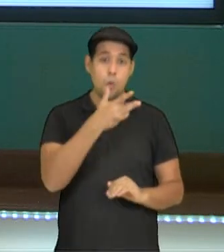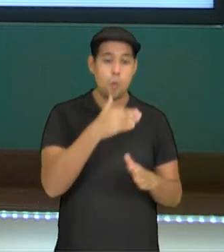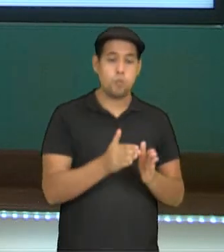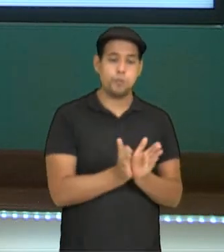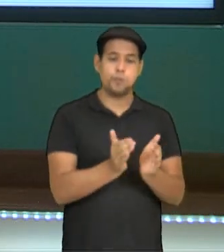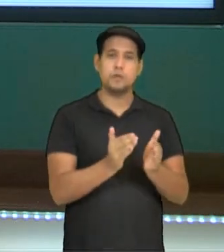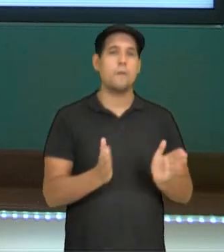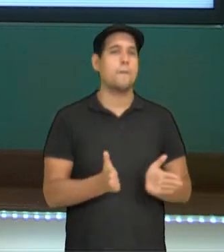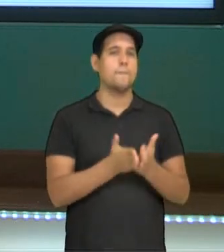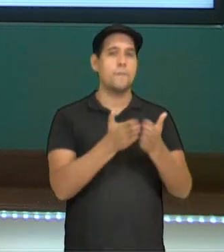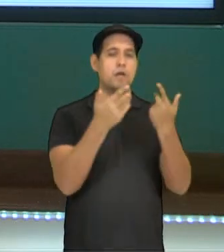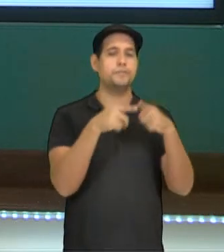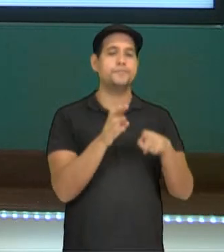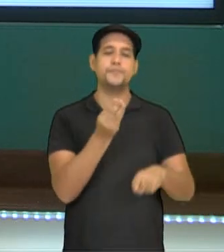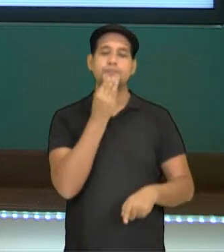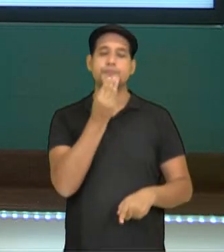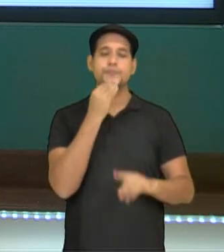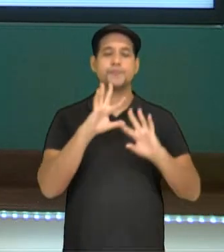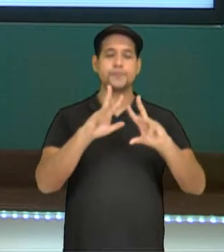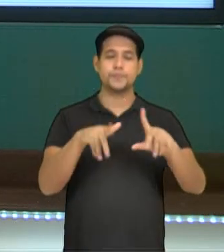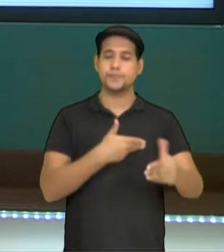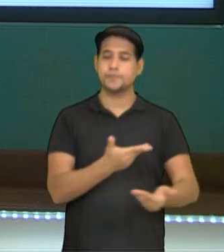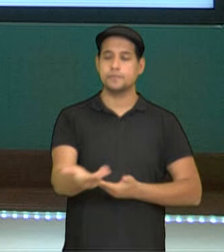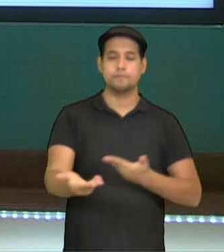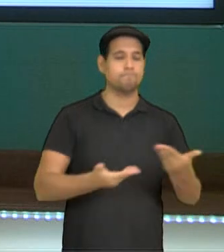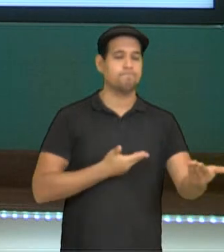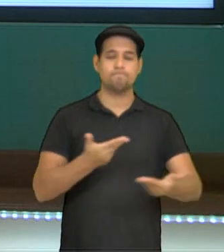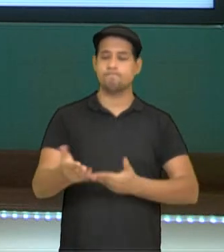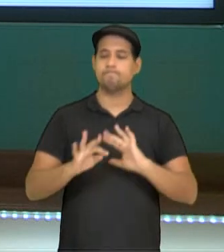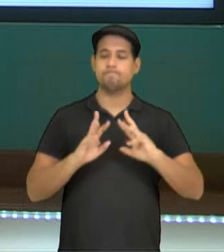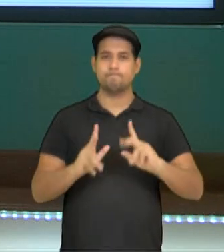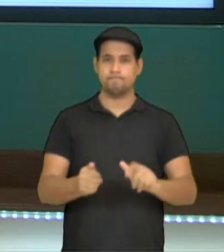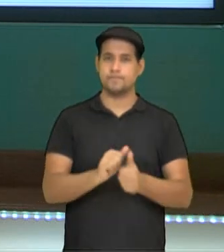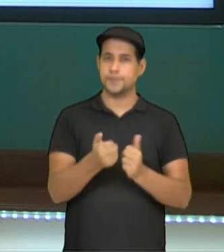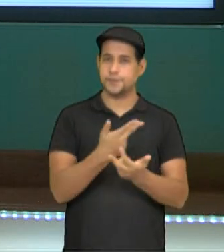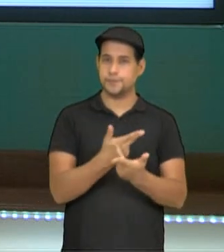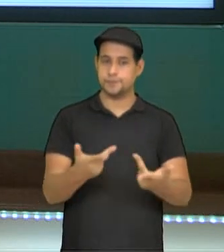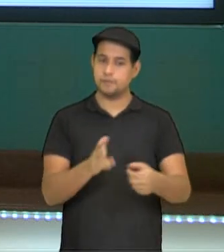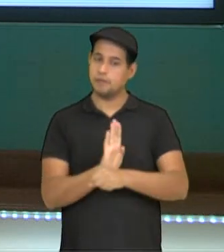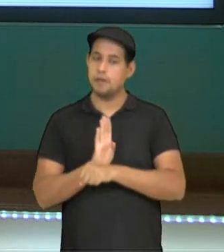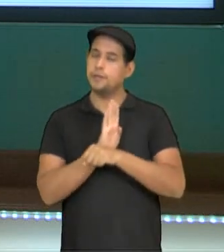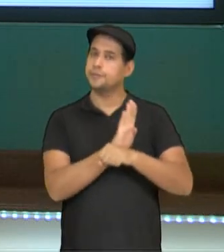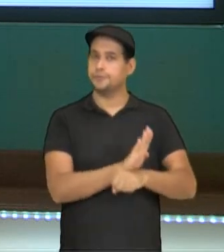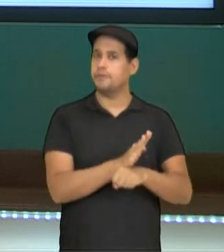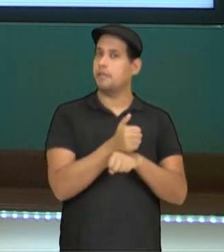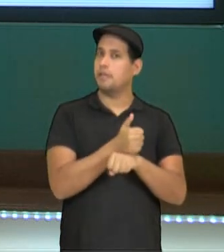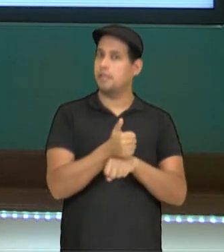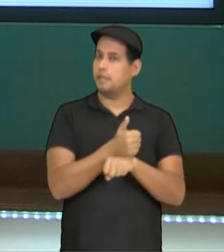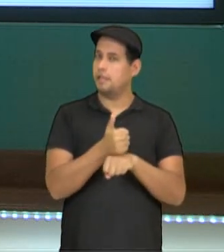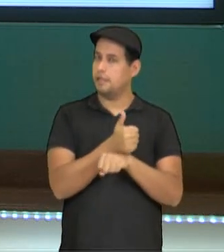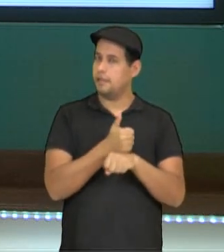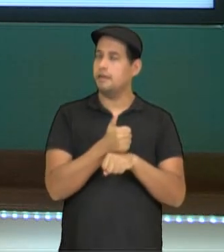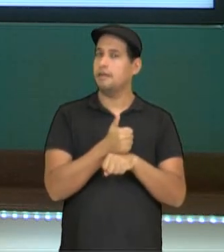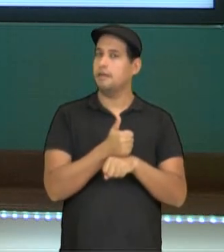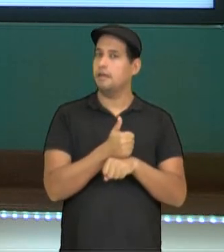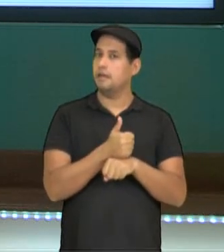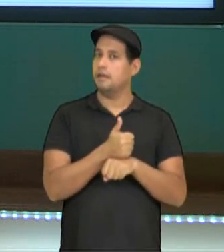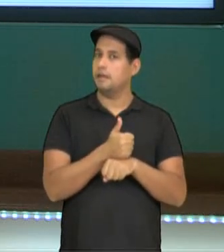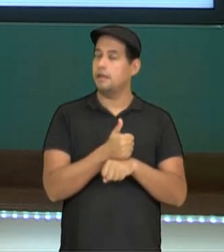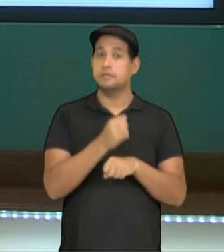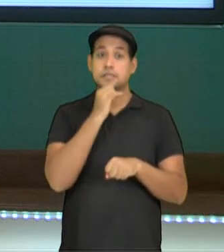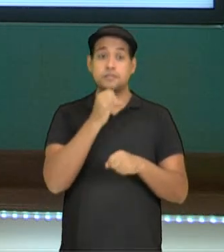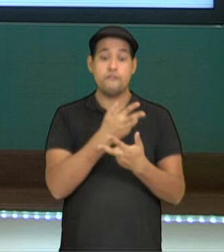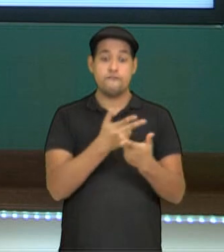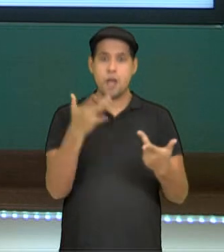trabalhadora dando oportunidade para que todos participassem, para que todos jogassem, isso contribuiu para a profissionalização do futebol? Quanto